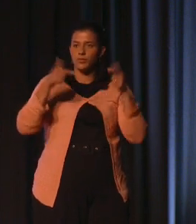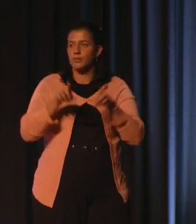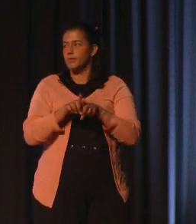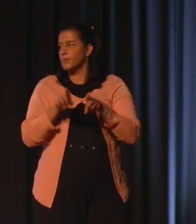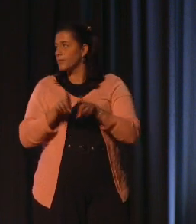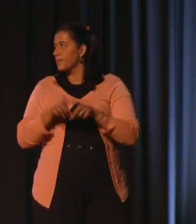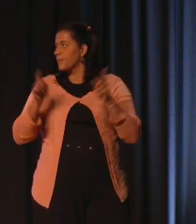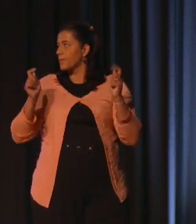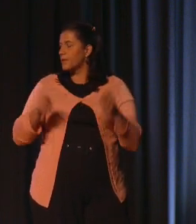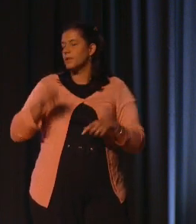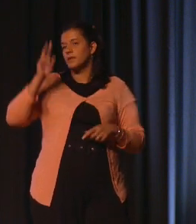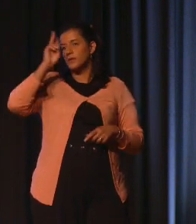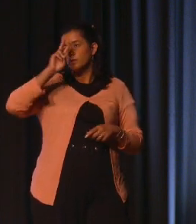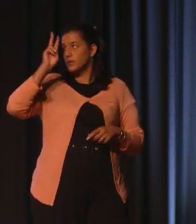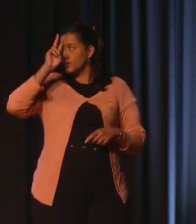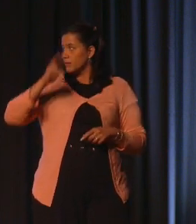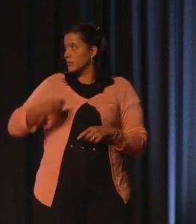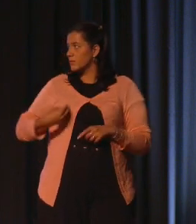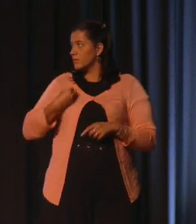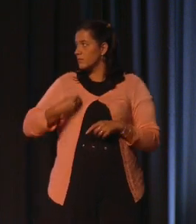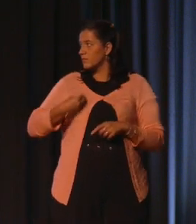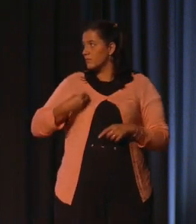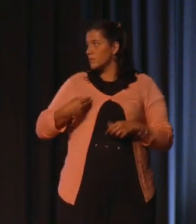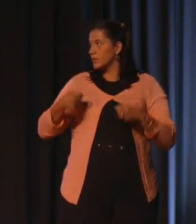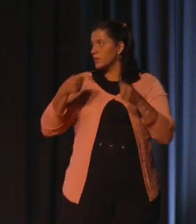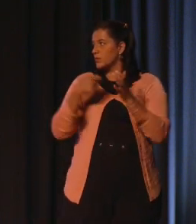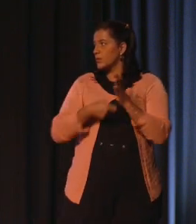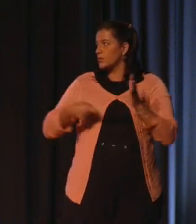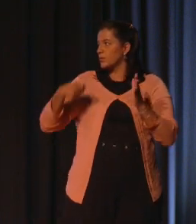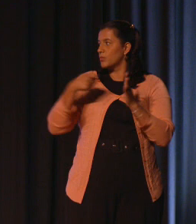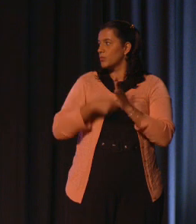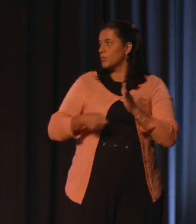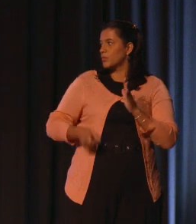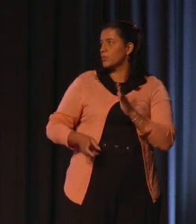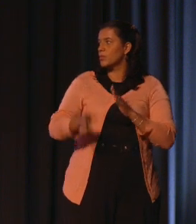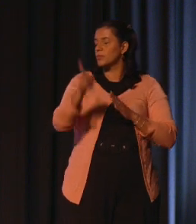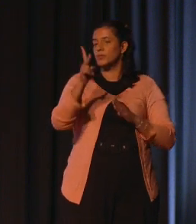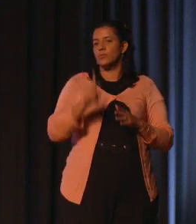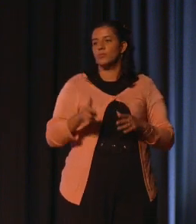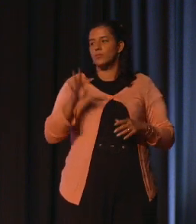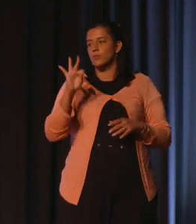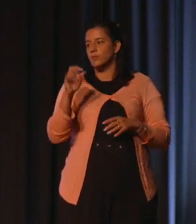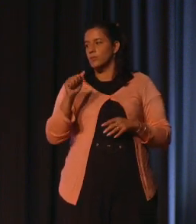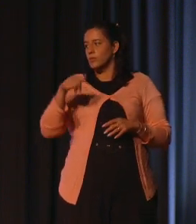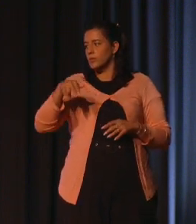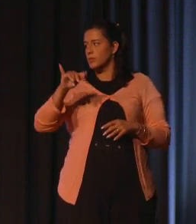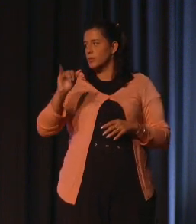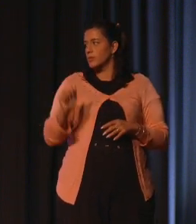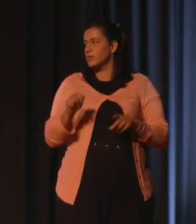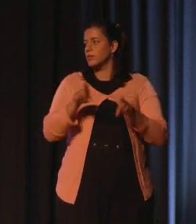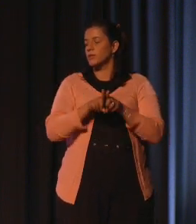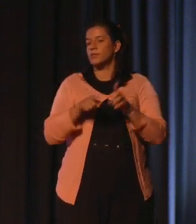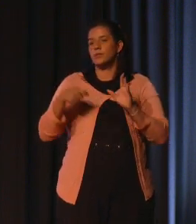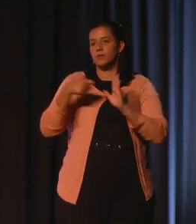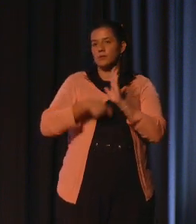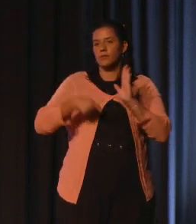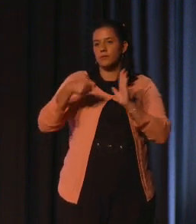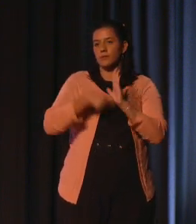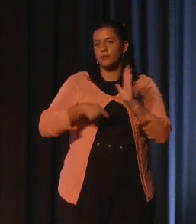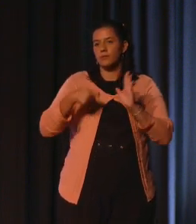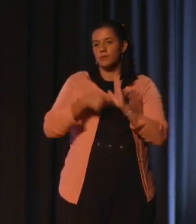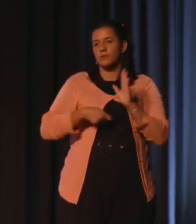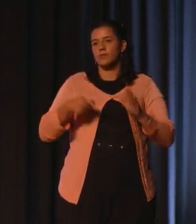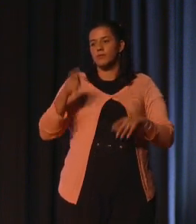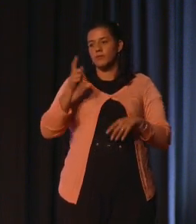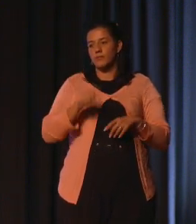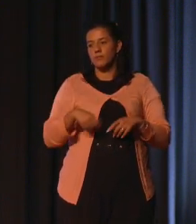Eu acho que a gente tem que levar a vida lutando sempre. A Tânia diz que não gosta da palavra luta. Eu acho que a palavra